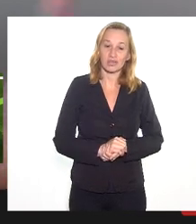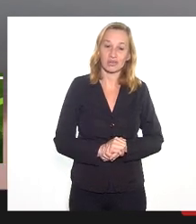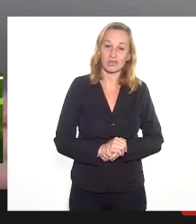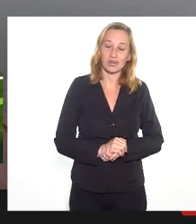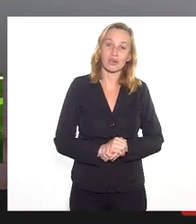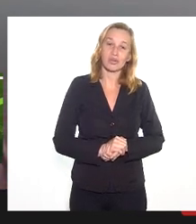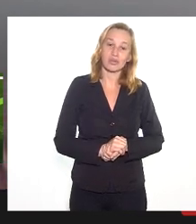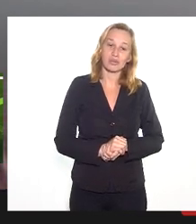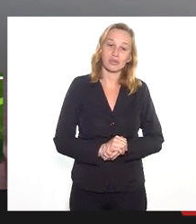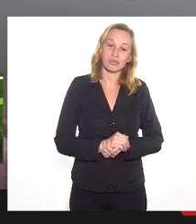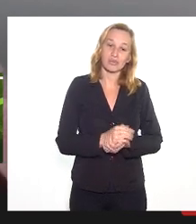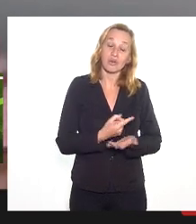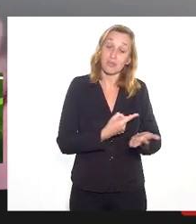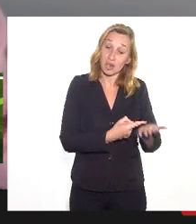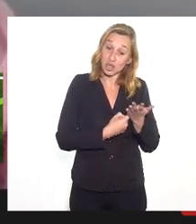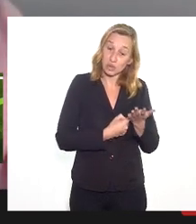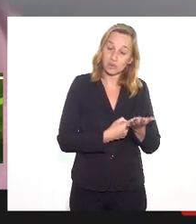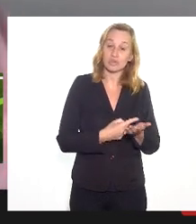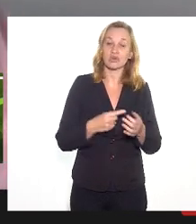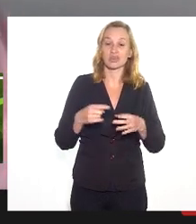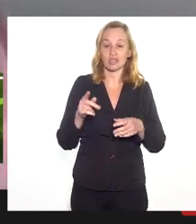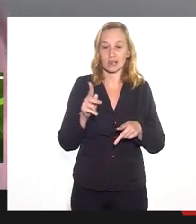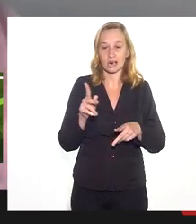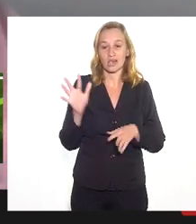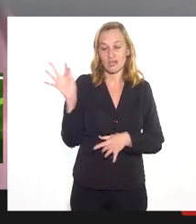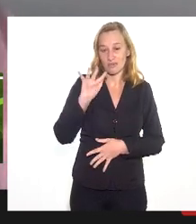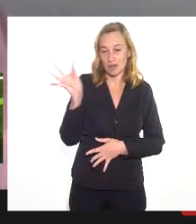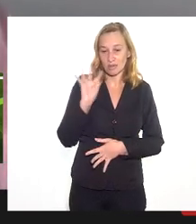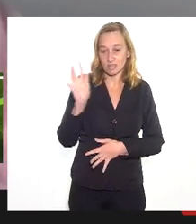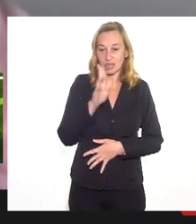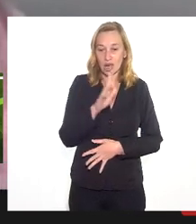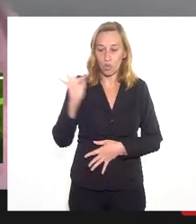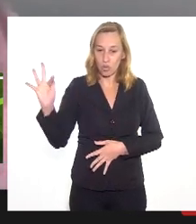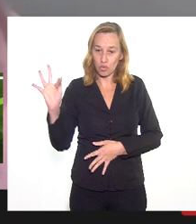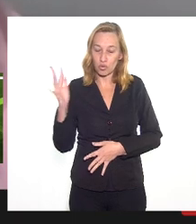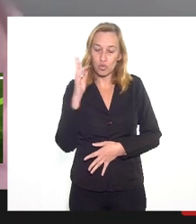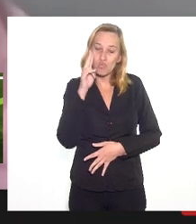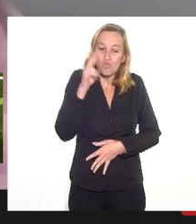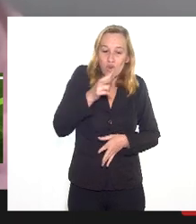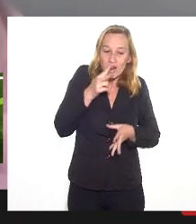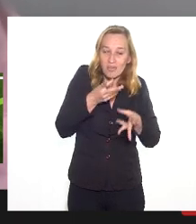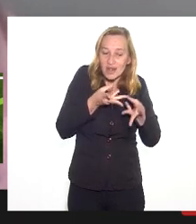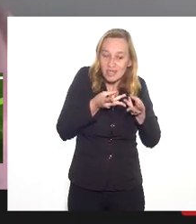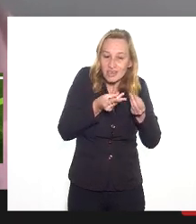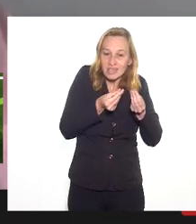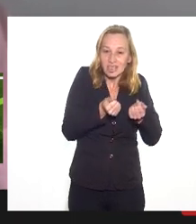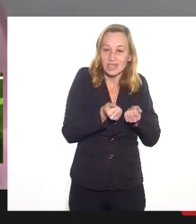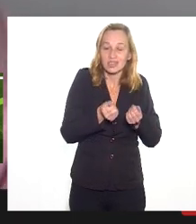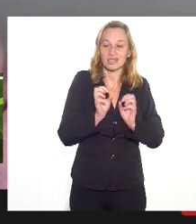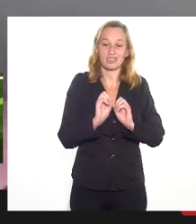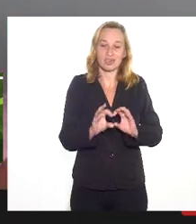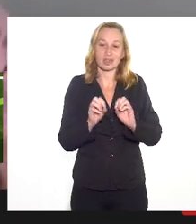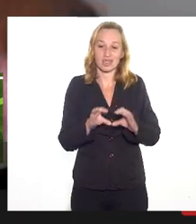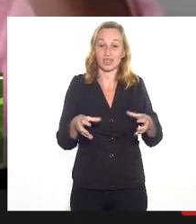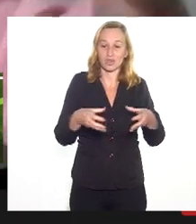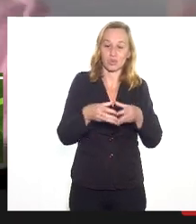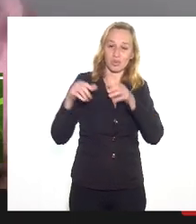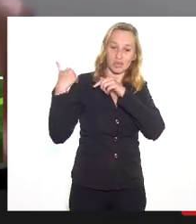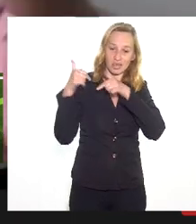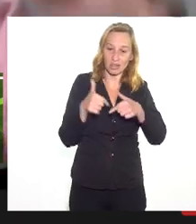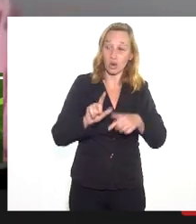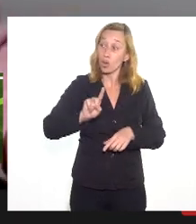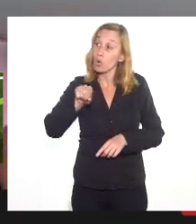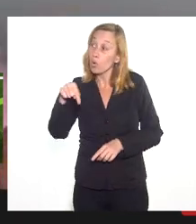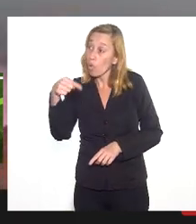precursor na Faculdade de Educação da UF de um olhar mais atento para a educação desses povos tradicionais. A gente tem